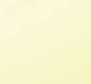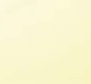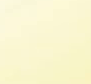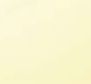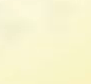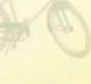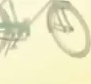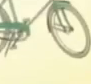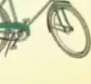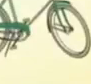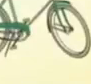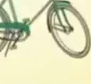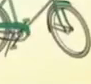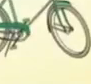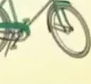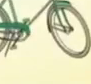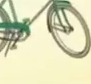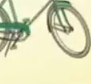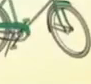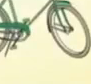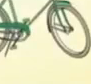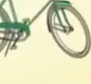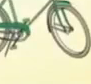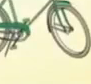número do nome delas.